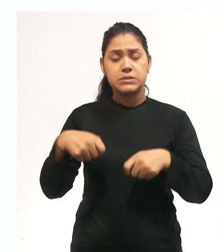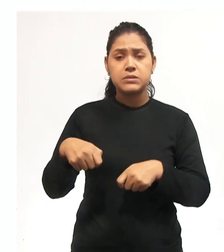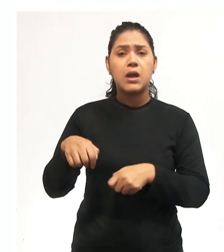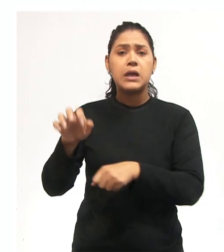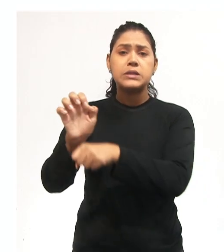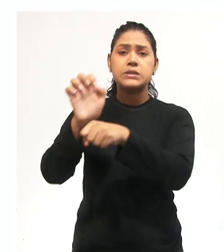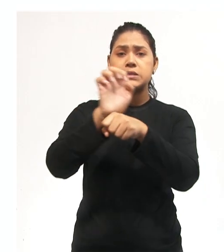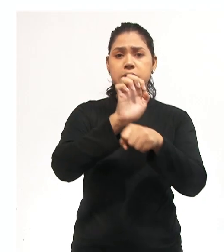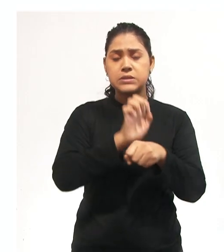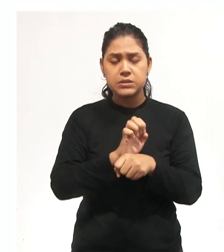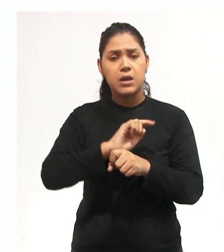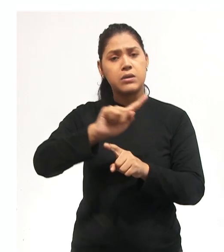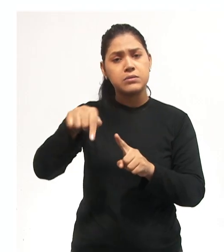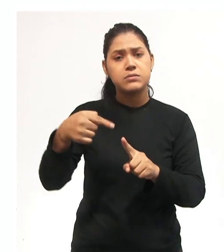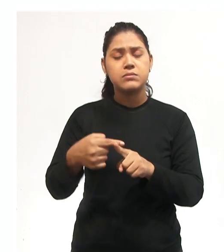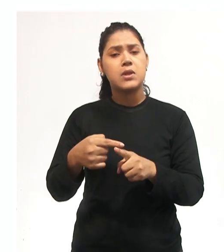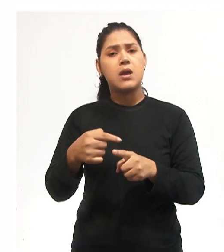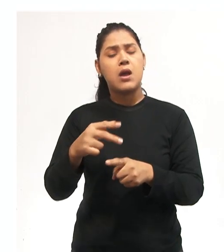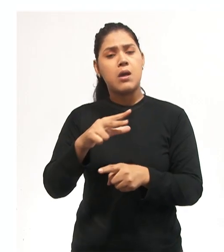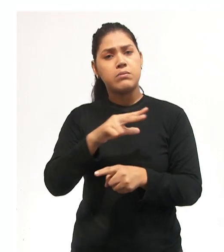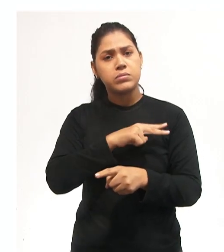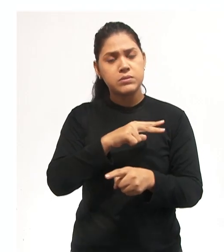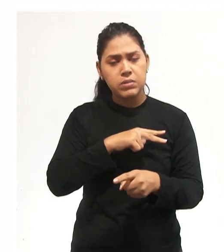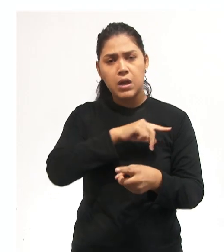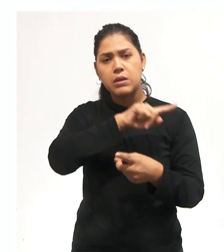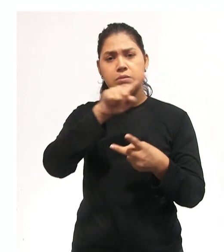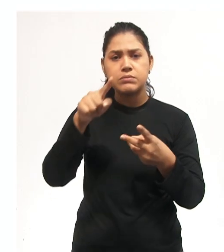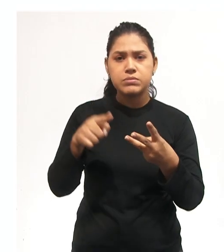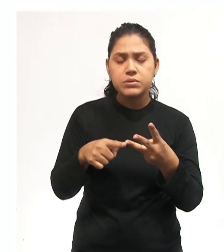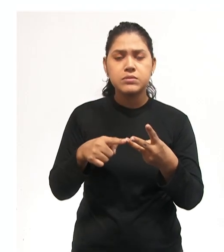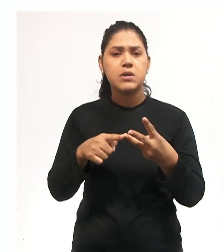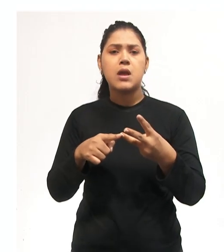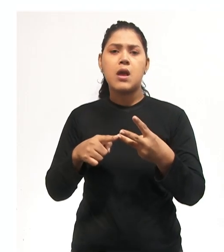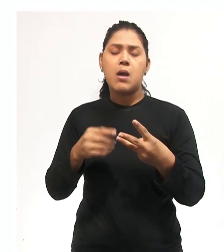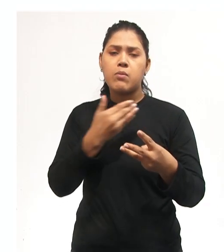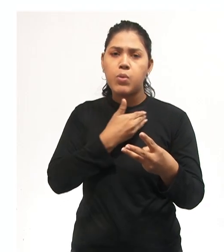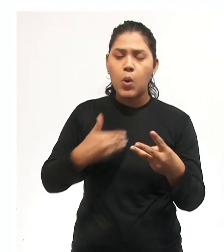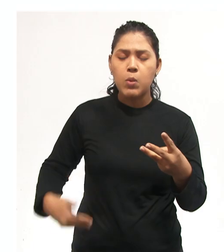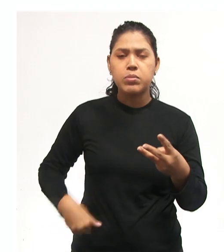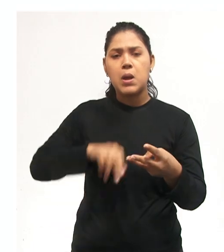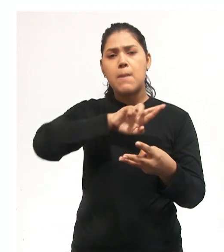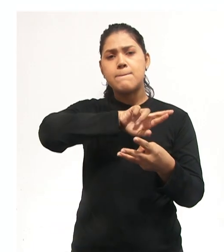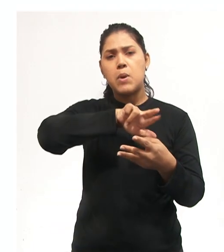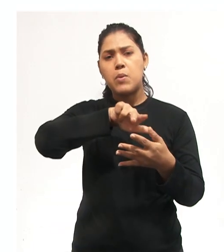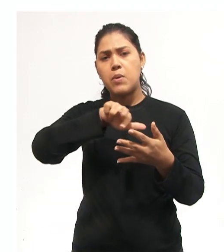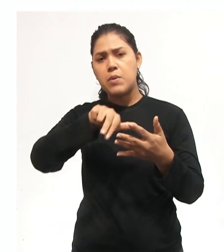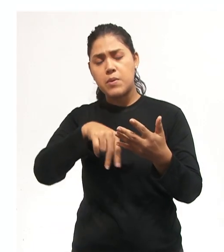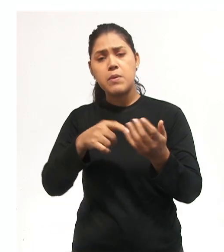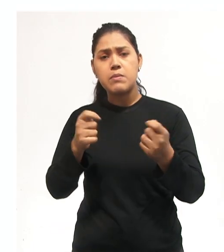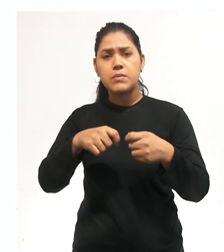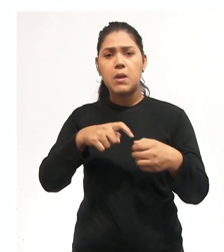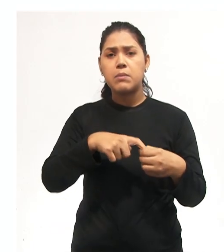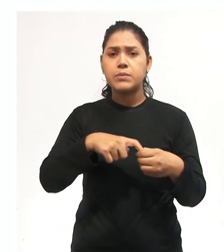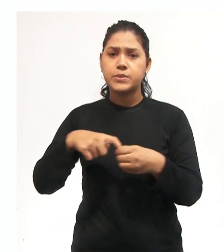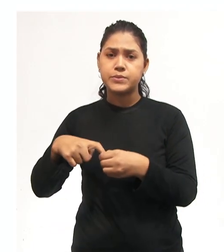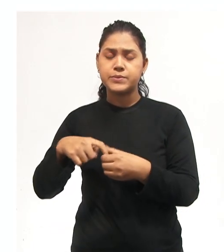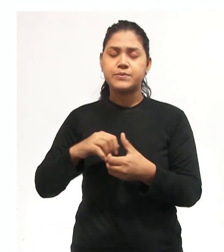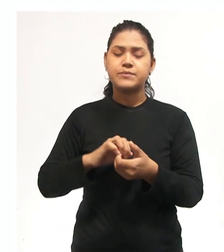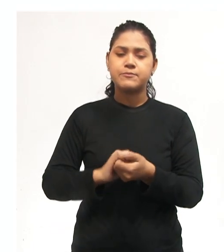setor privado, a depender do tipo, né, de parceria a ser constituída. Outro